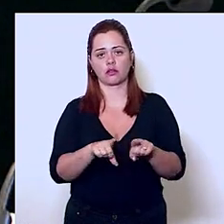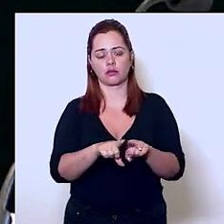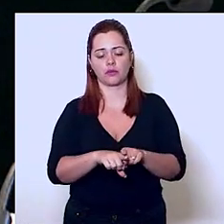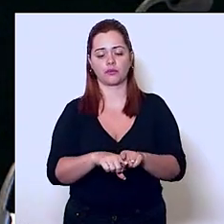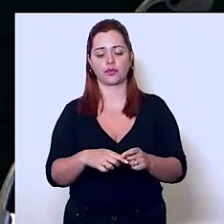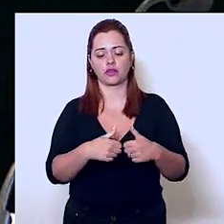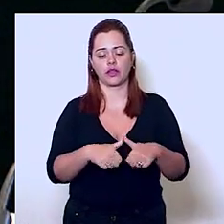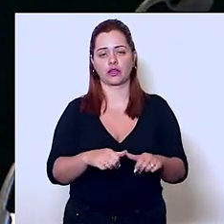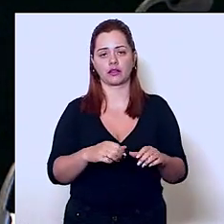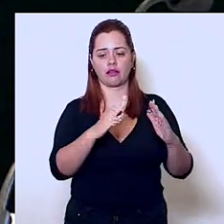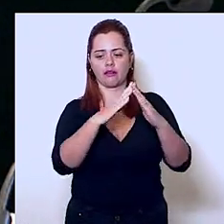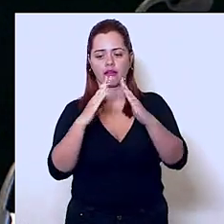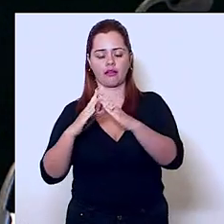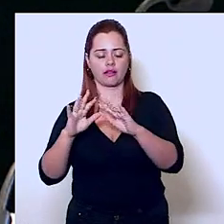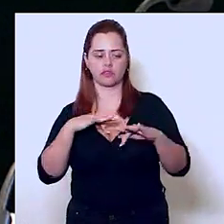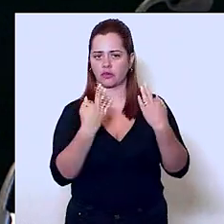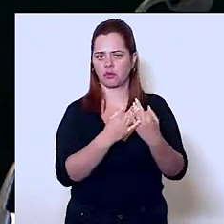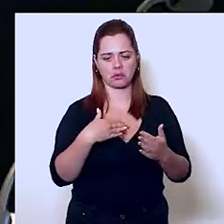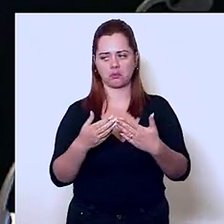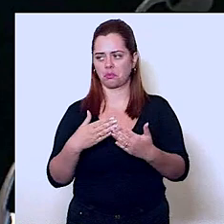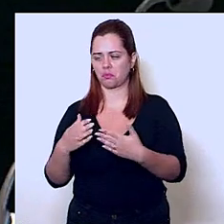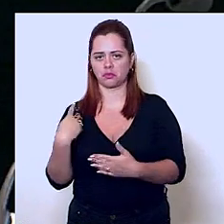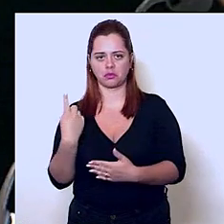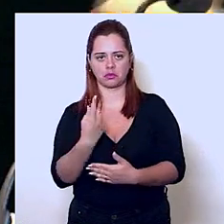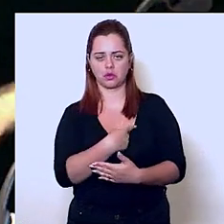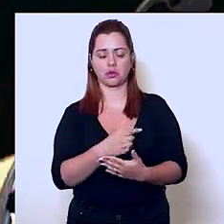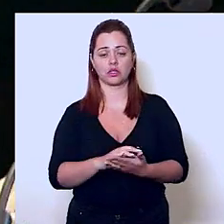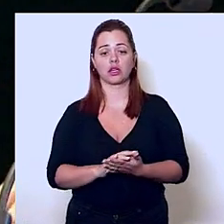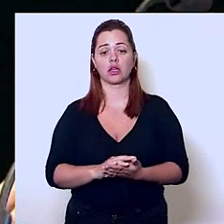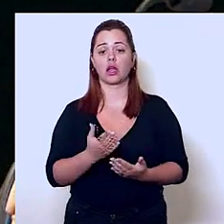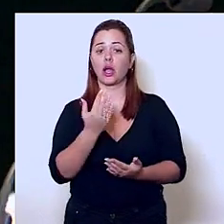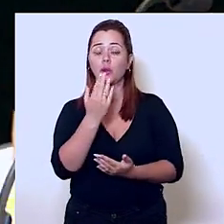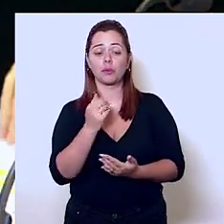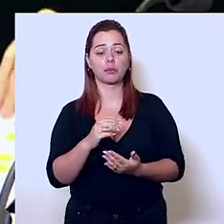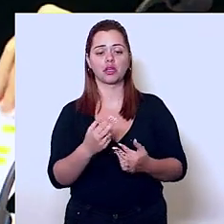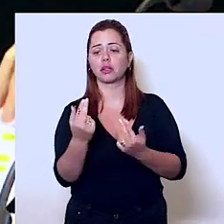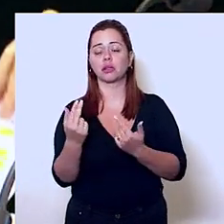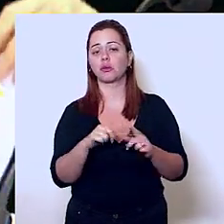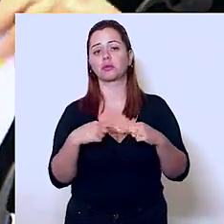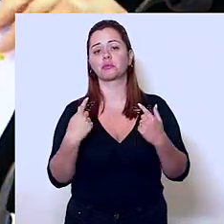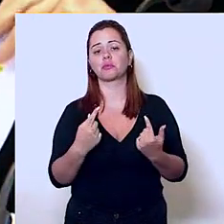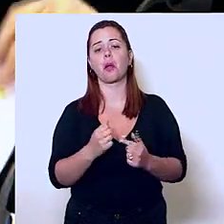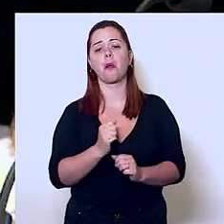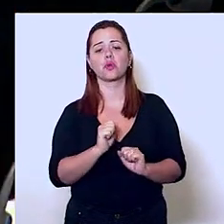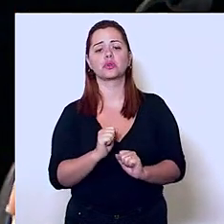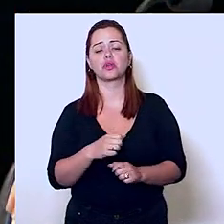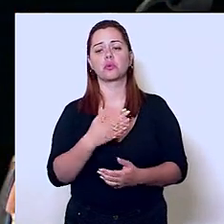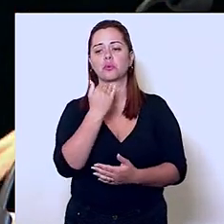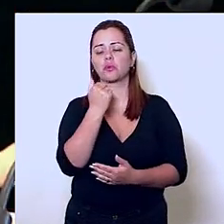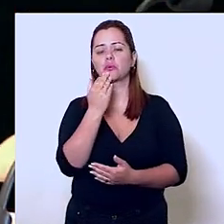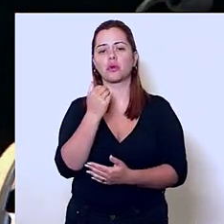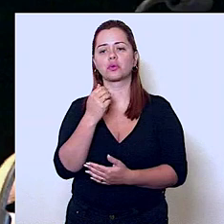um de nós, com uma comida muito semelhante a nós, podia ser um almoço em Recife, com uns charutos, essas